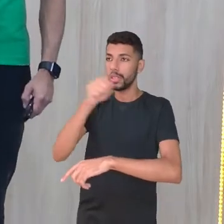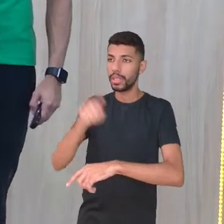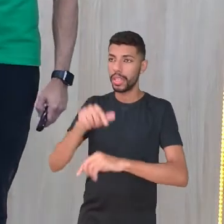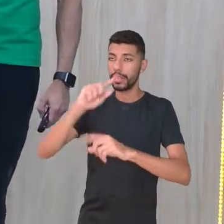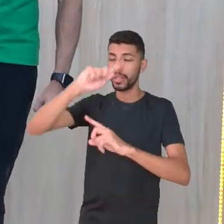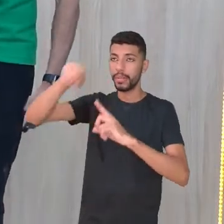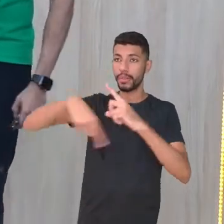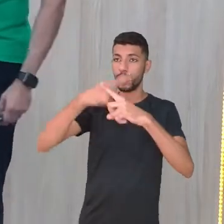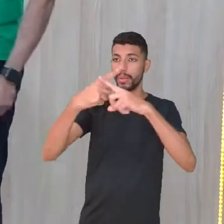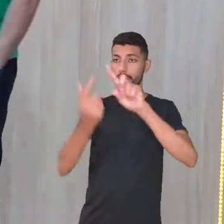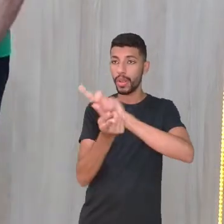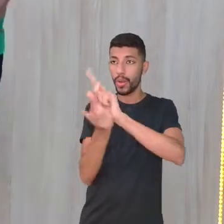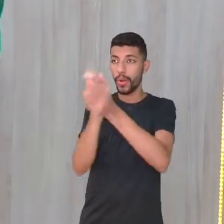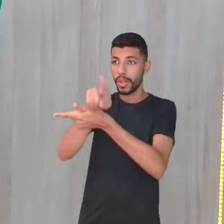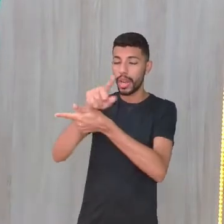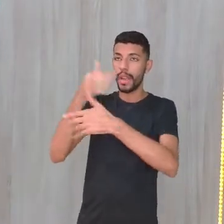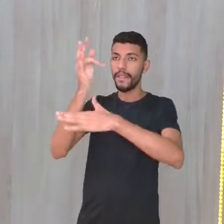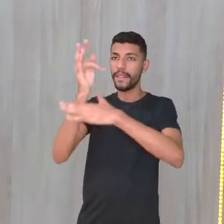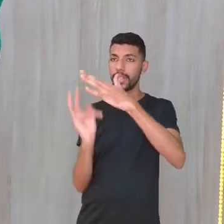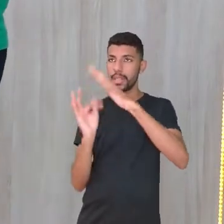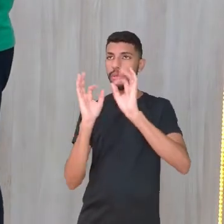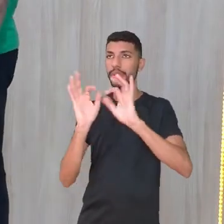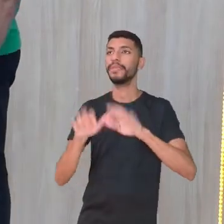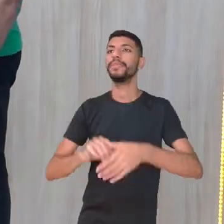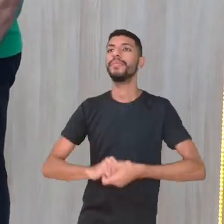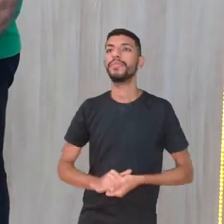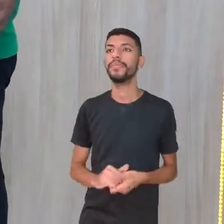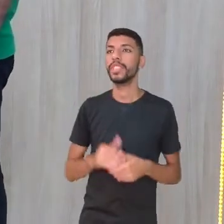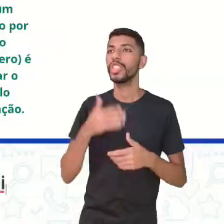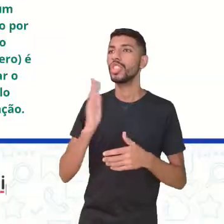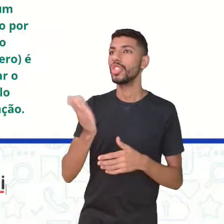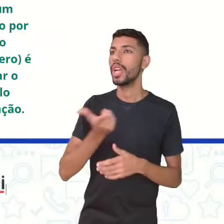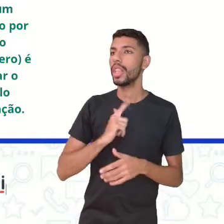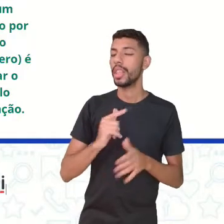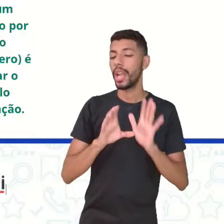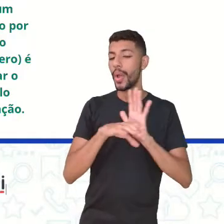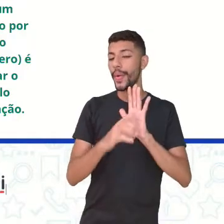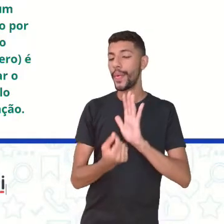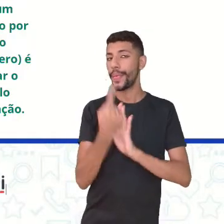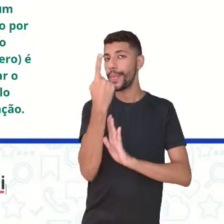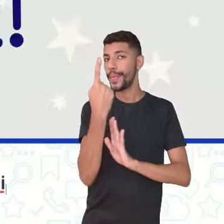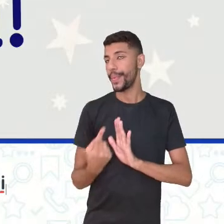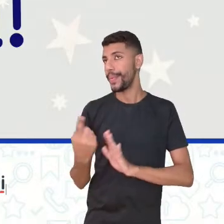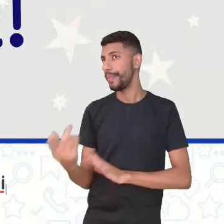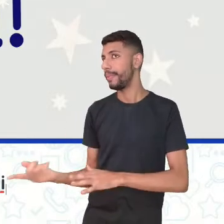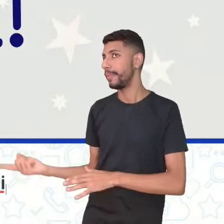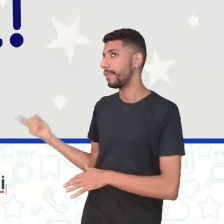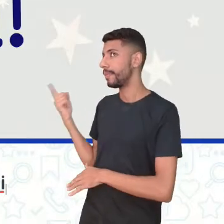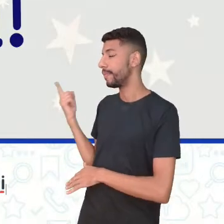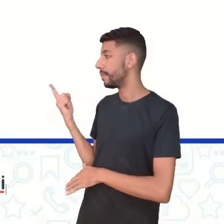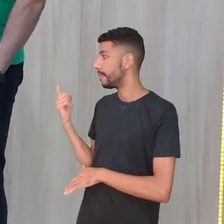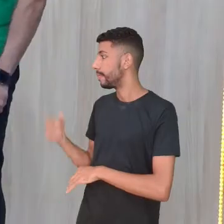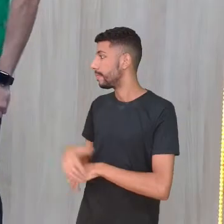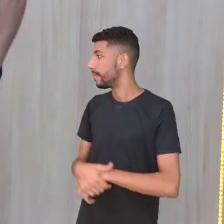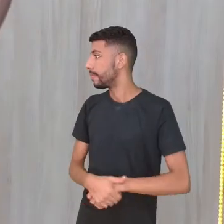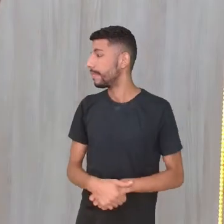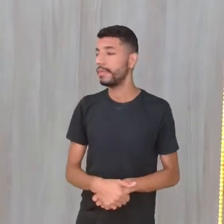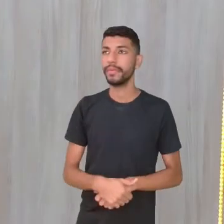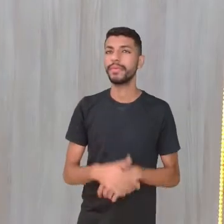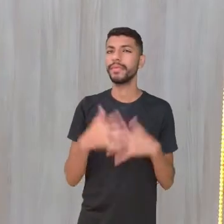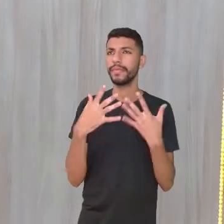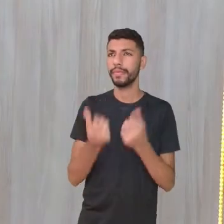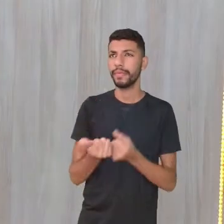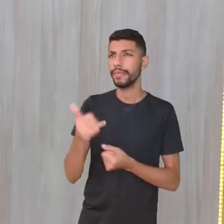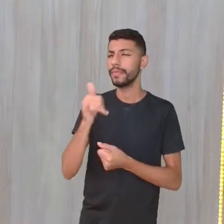da fração, certo? Então, a gente já tem aqui uma definição aí para a divisão, tá joia? Então, vamos ver outro